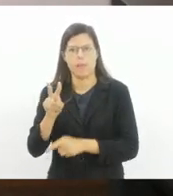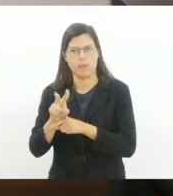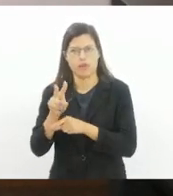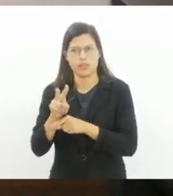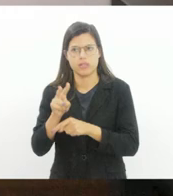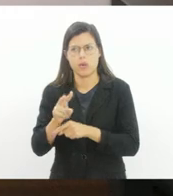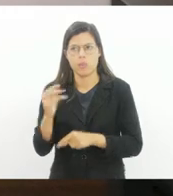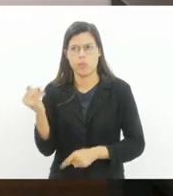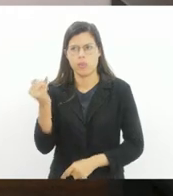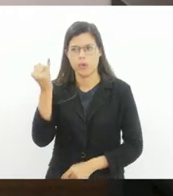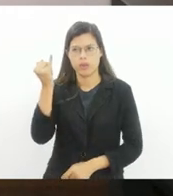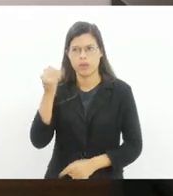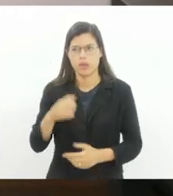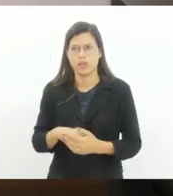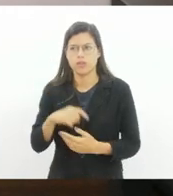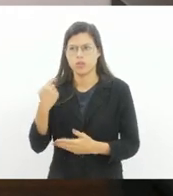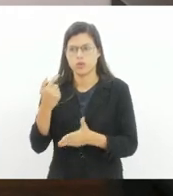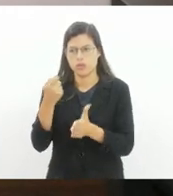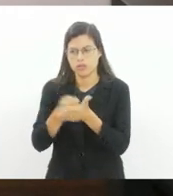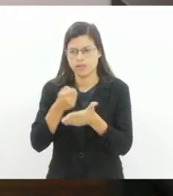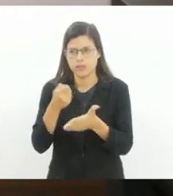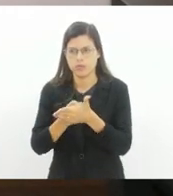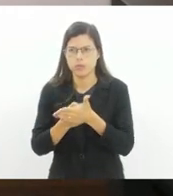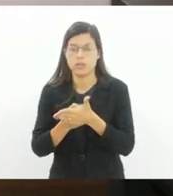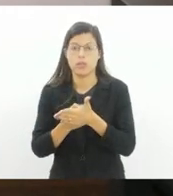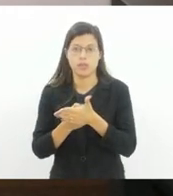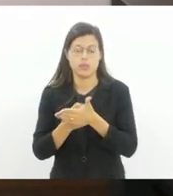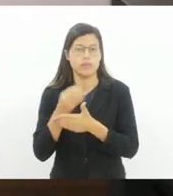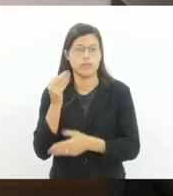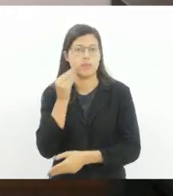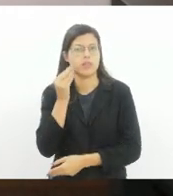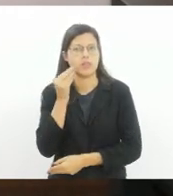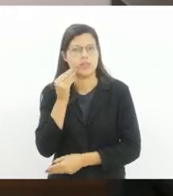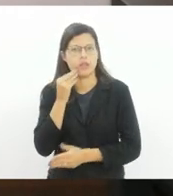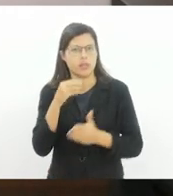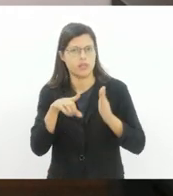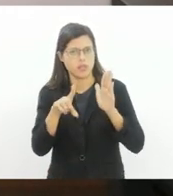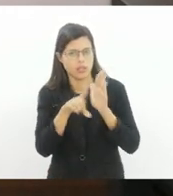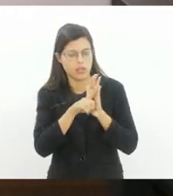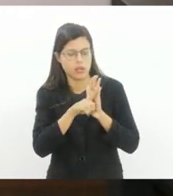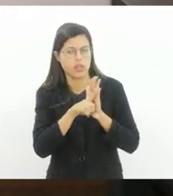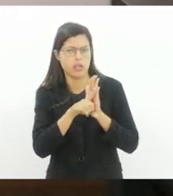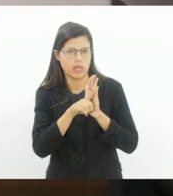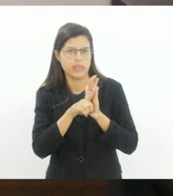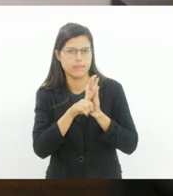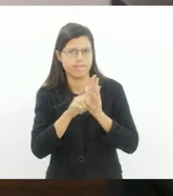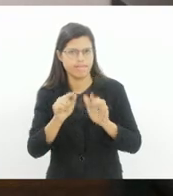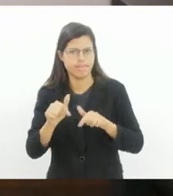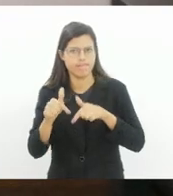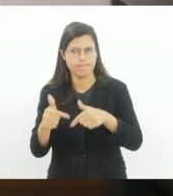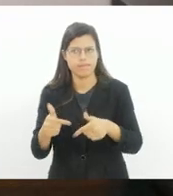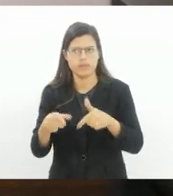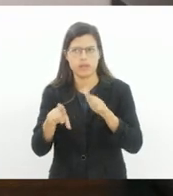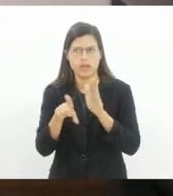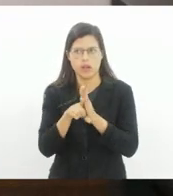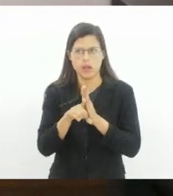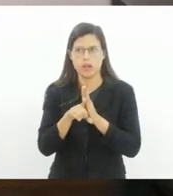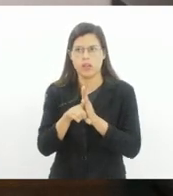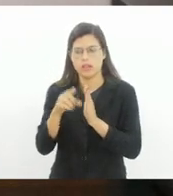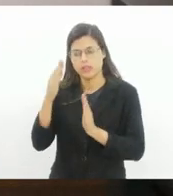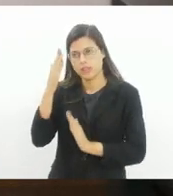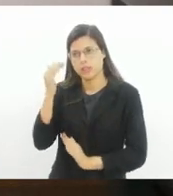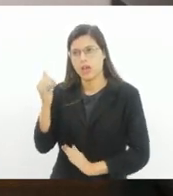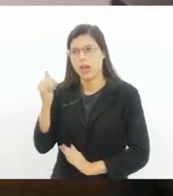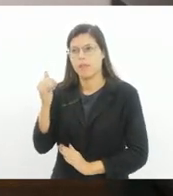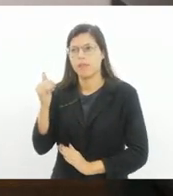muito fundamental. Então, estamos aí batalhando para implementar a lei, que também, inspirada na lei catalã, que a gente sabe que o processo agora